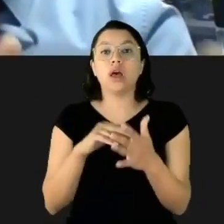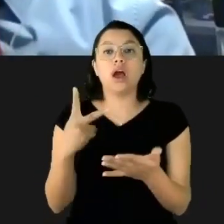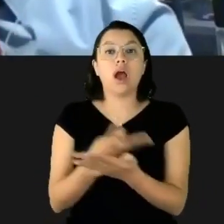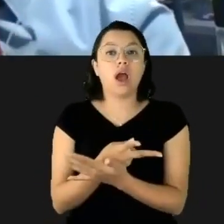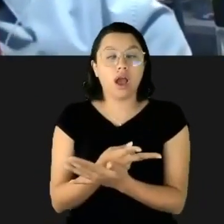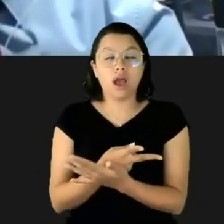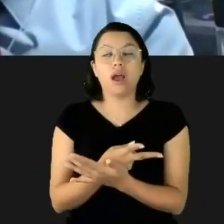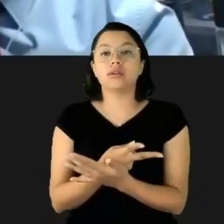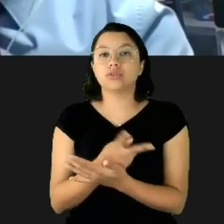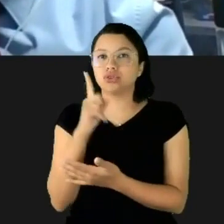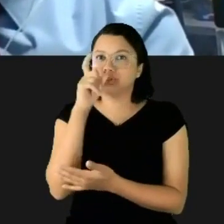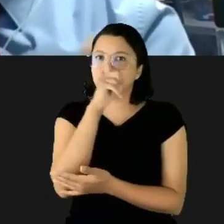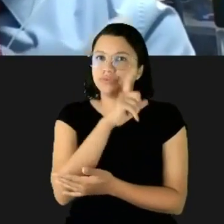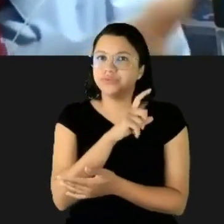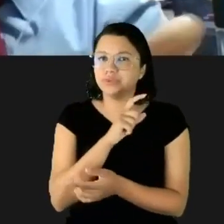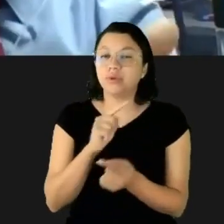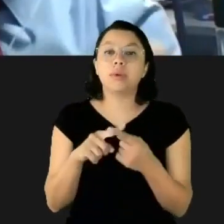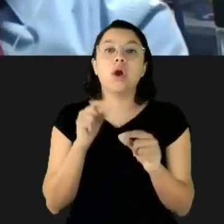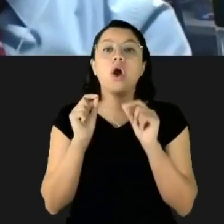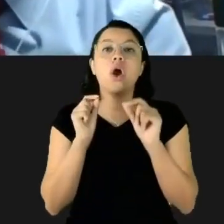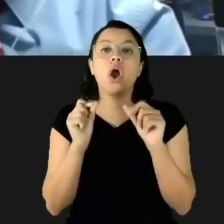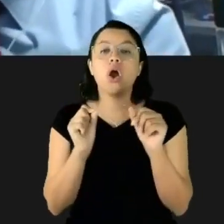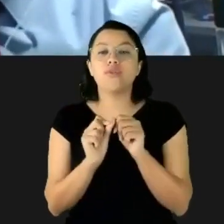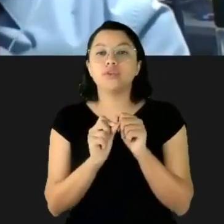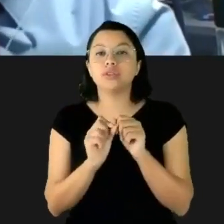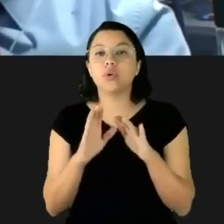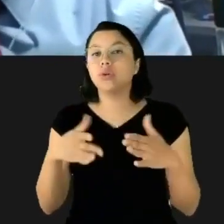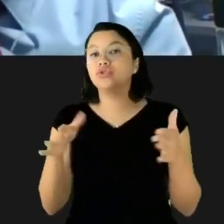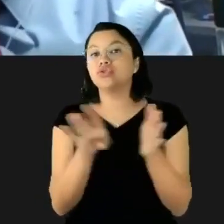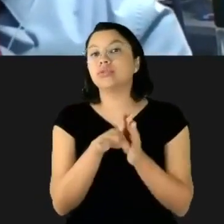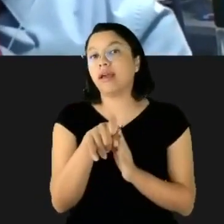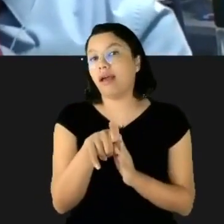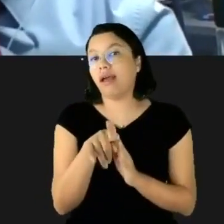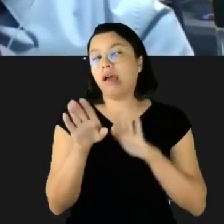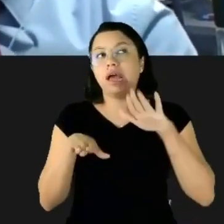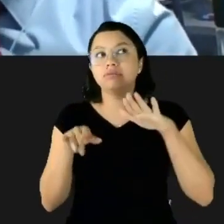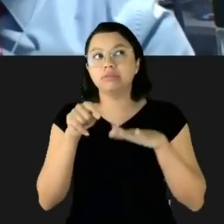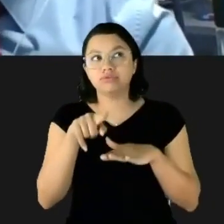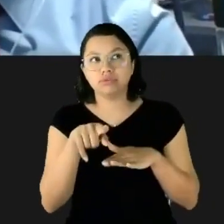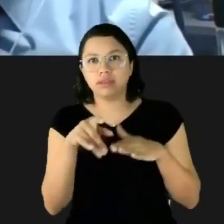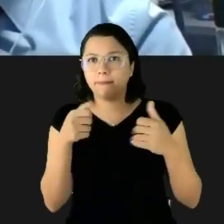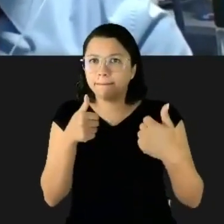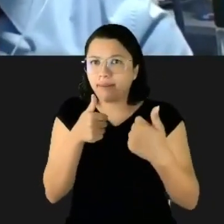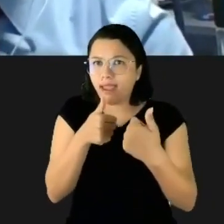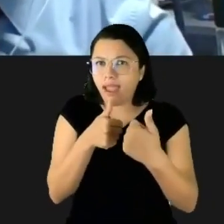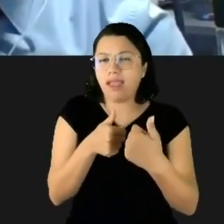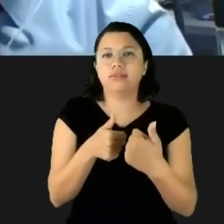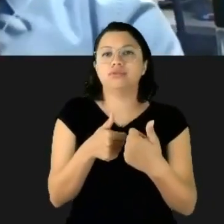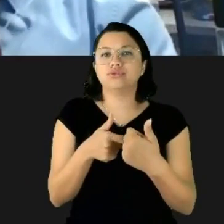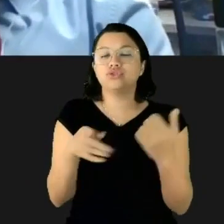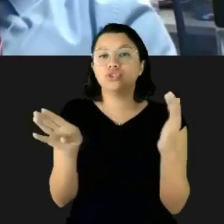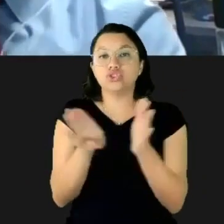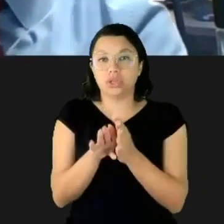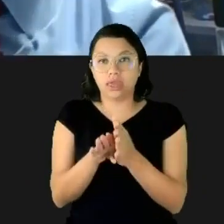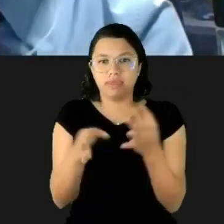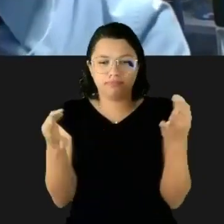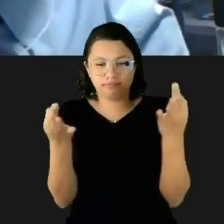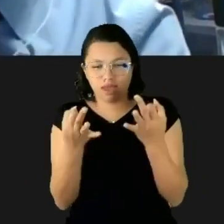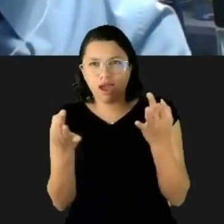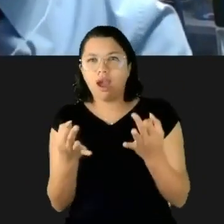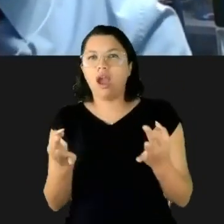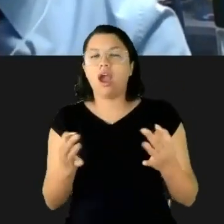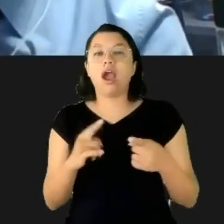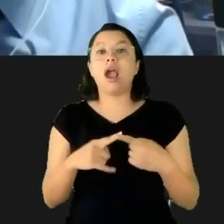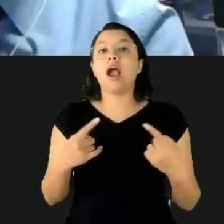E o que você fará quando chegar lá? Muitas vezes, você não está longe de chegar nesse grau de excelência, mas aí,